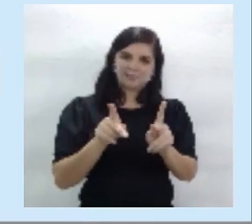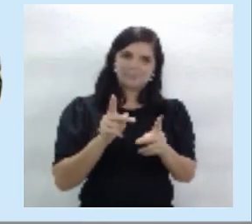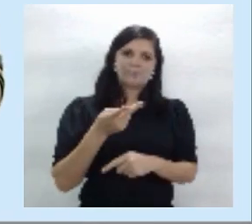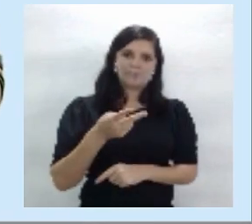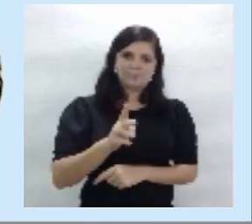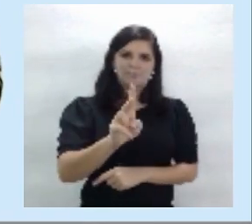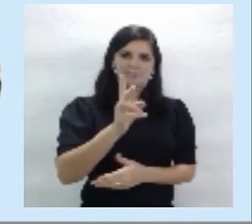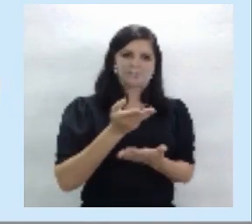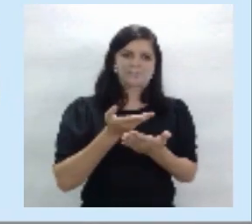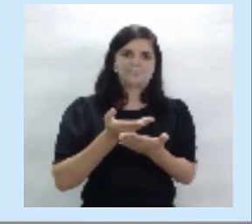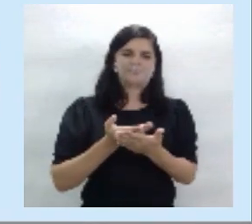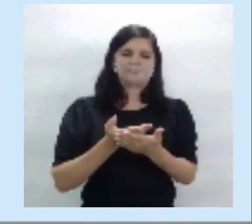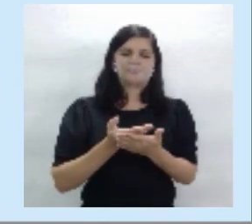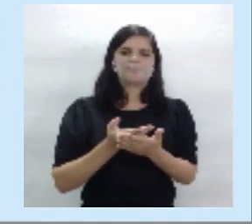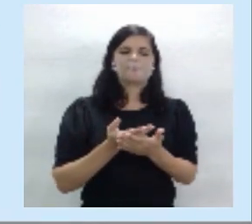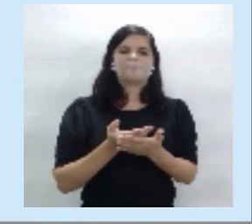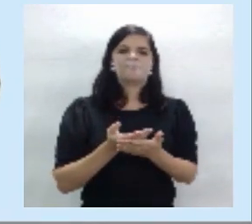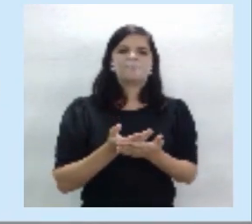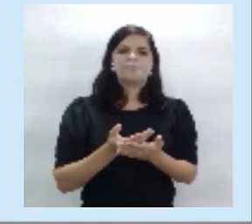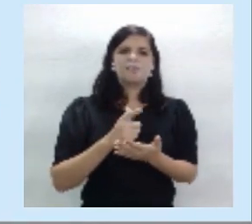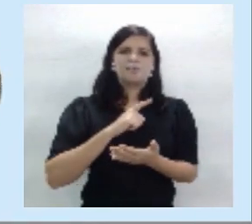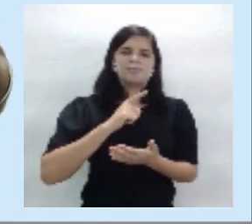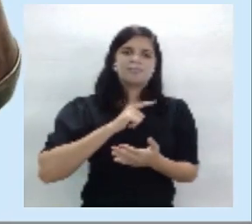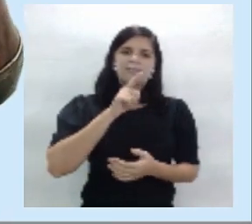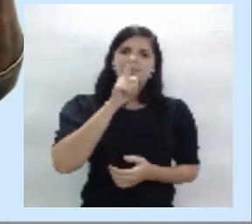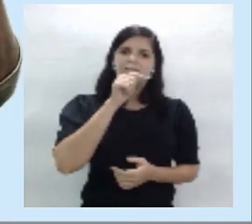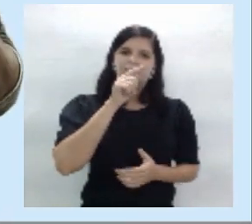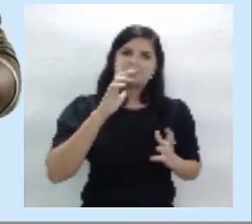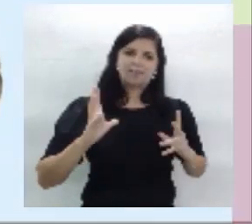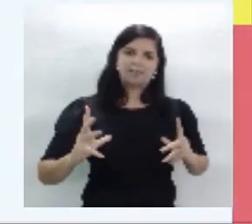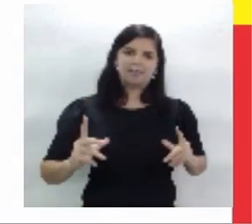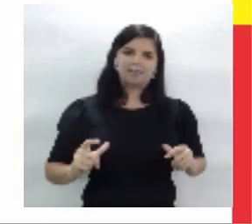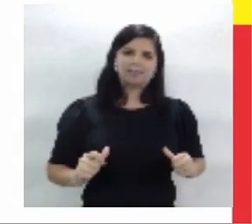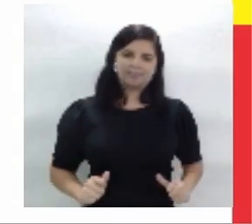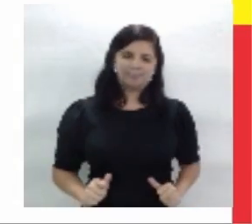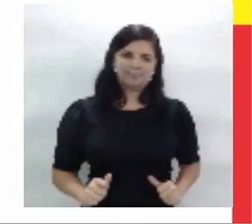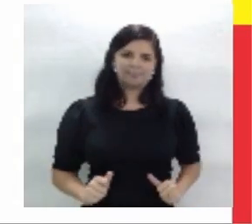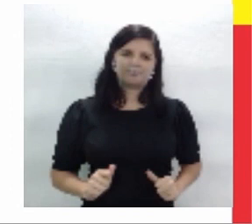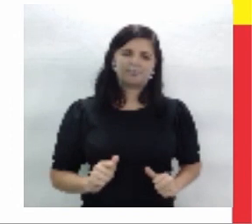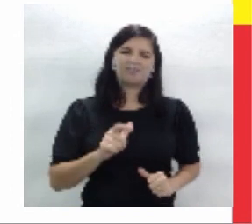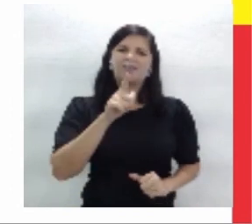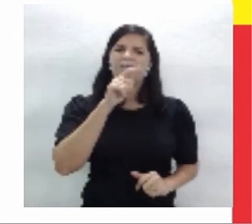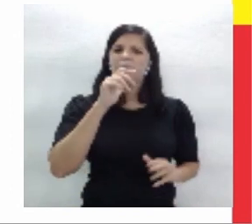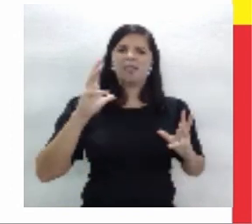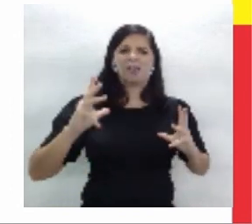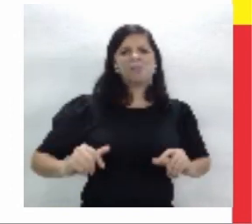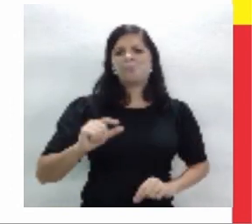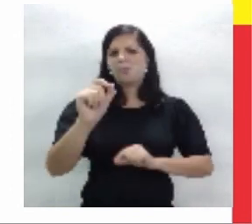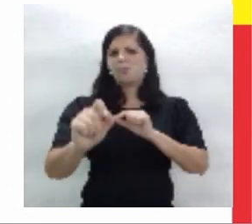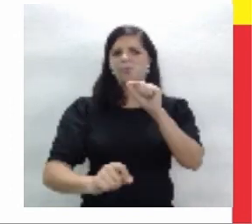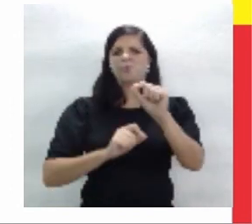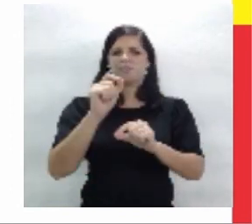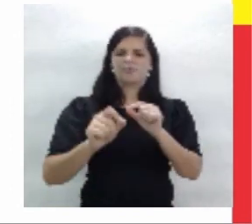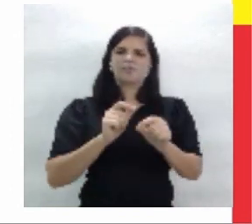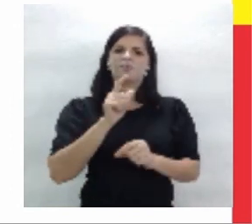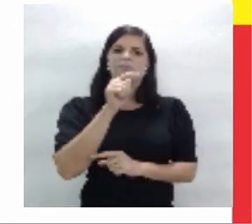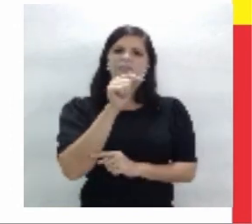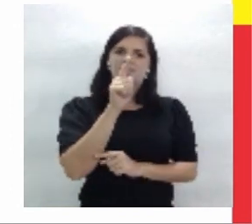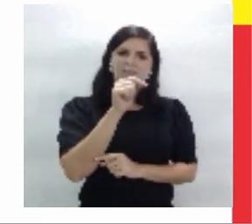aula. Existe também, né, a água potável. Acompanha na tela. O que é água potável? É a quantidade de